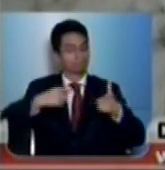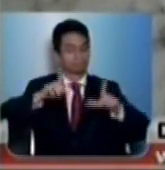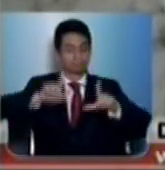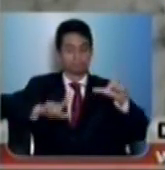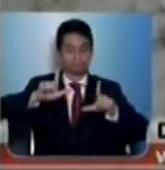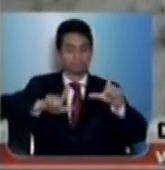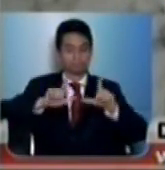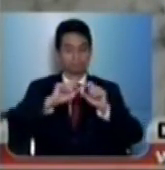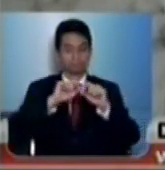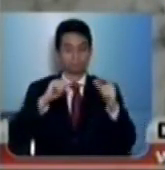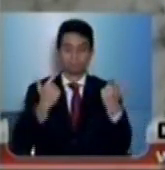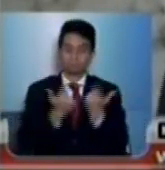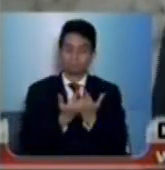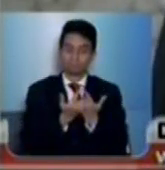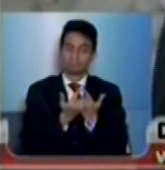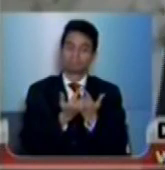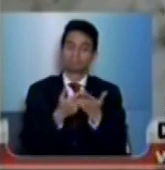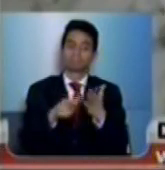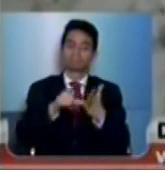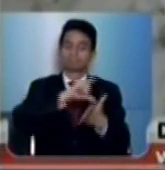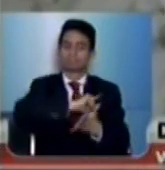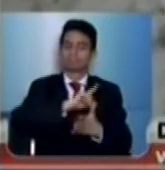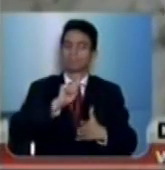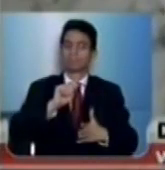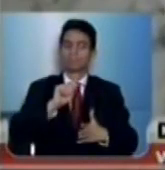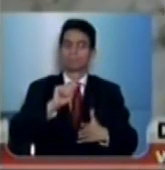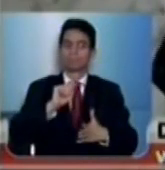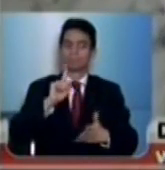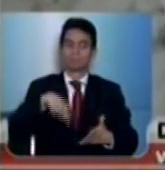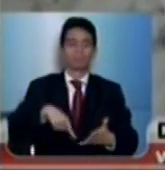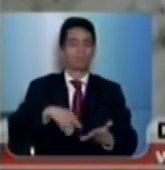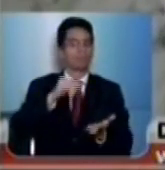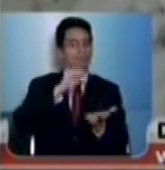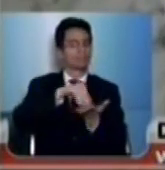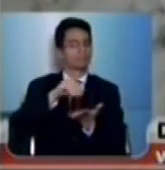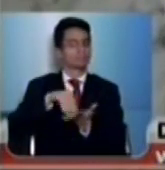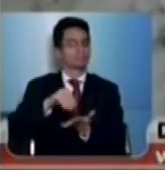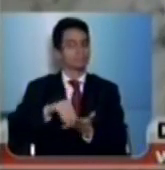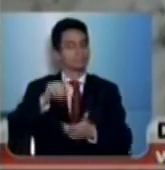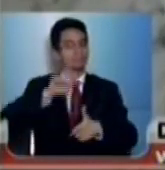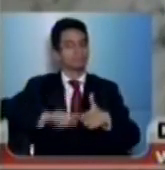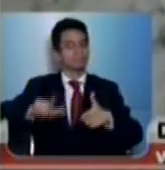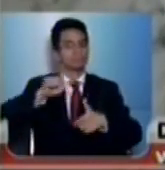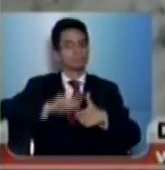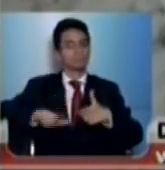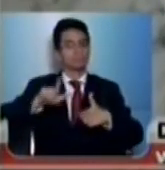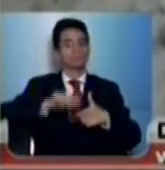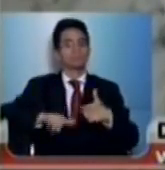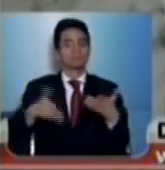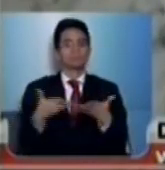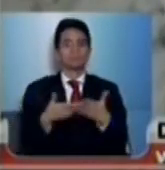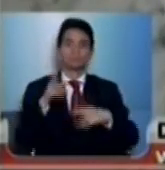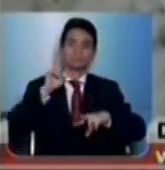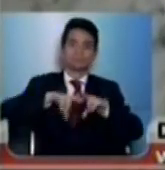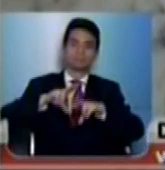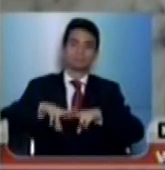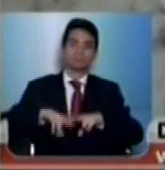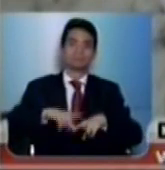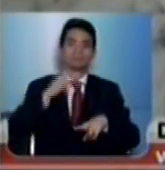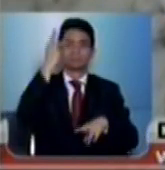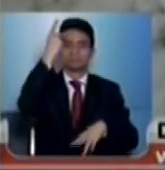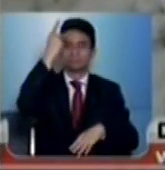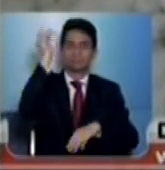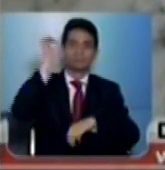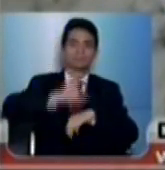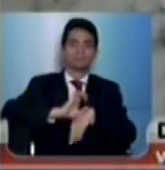TV assembleia na tv alesp sobre as precárias condições do sistema prisional do Estado